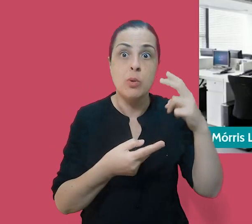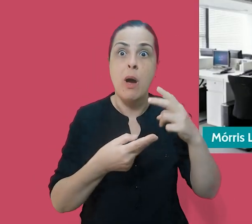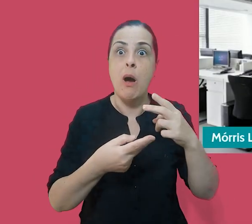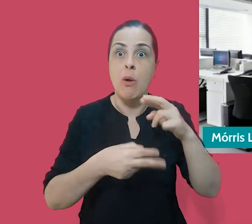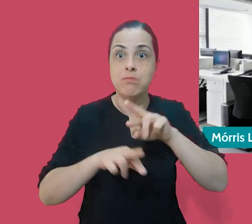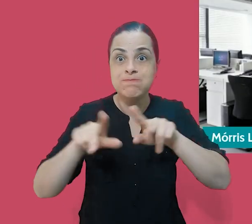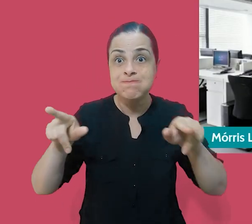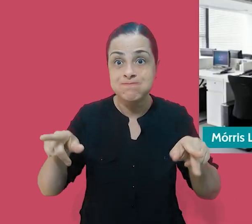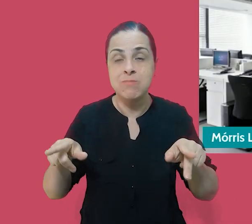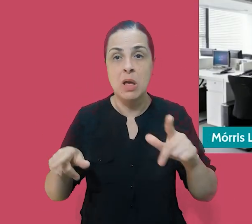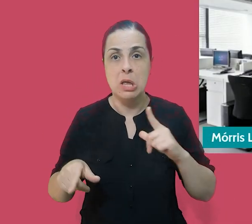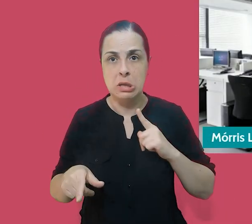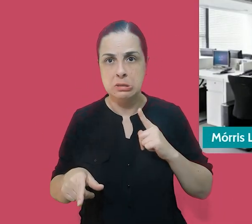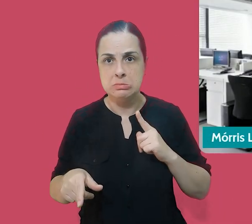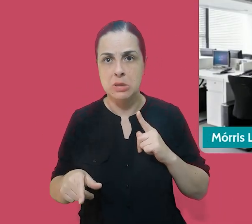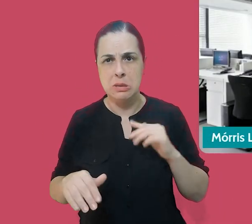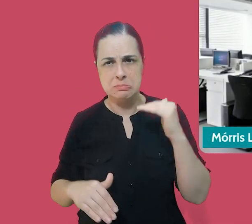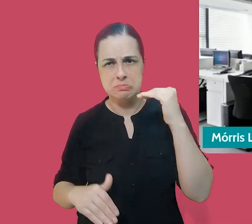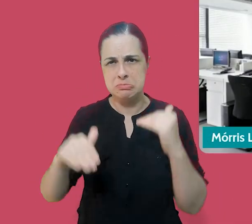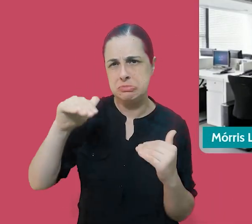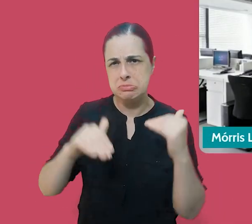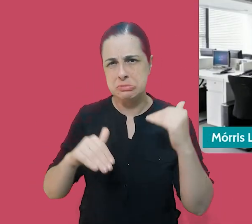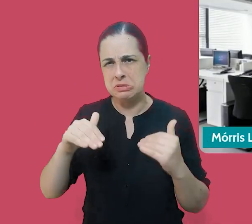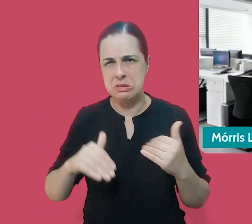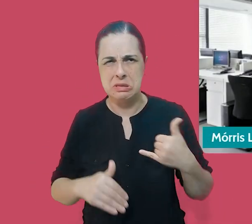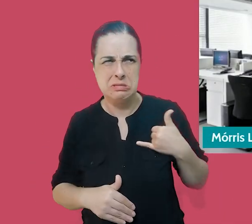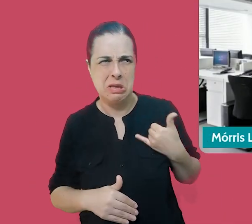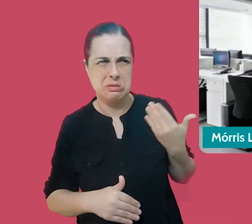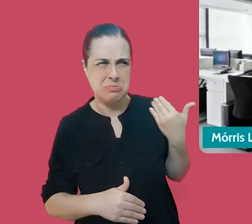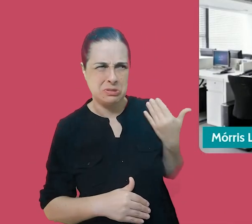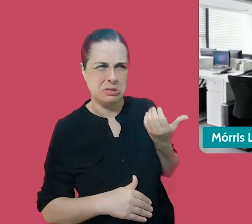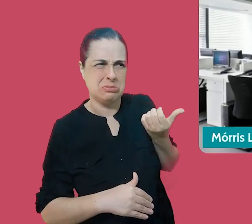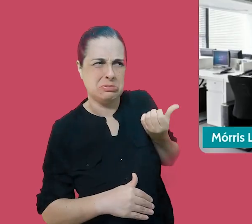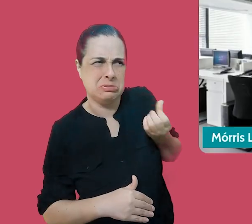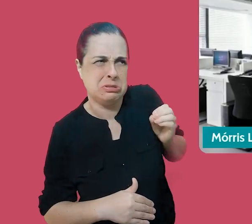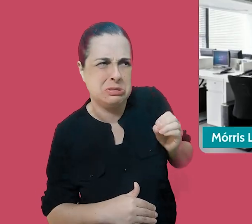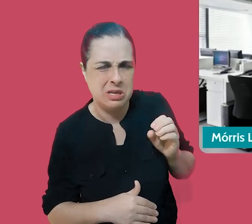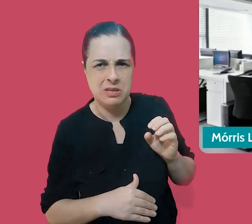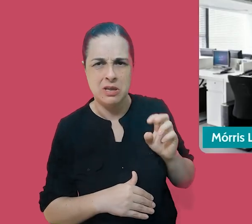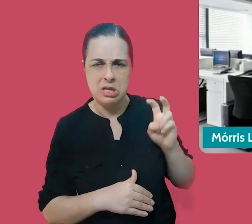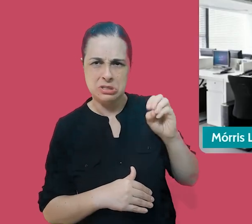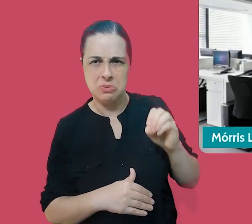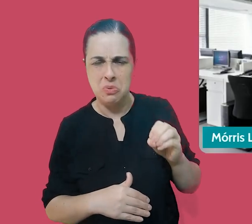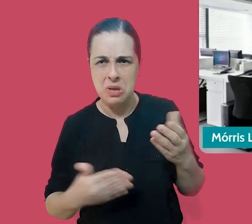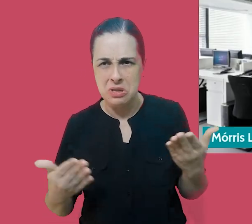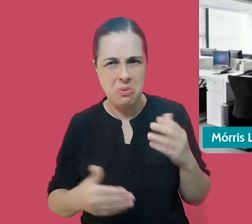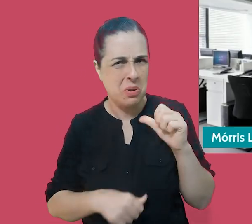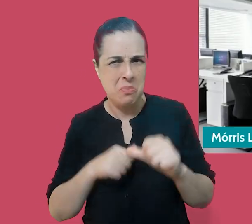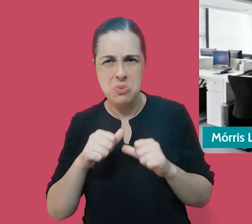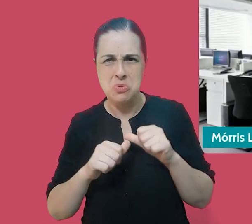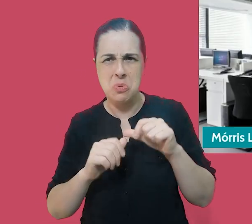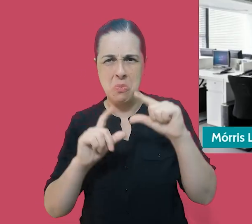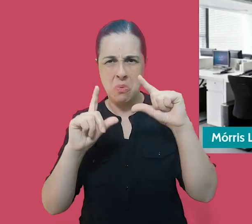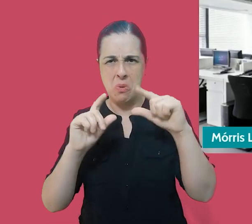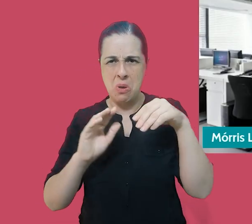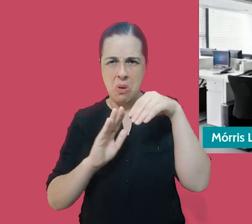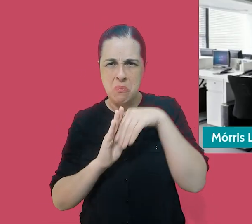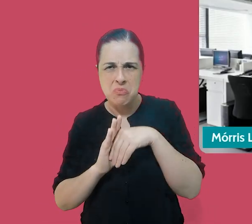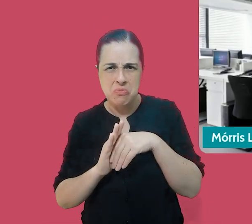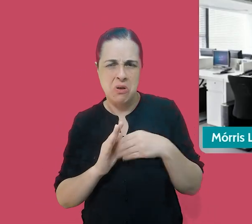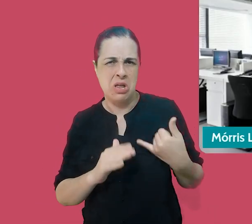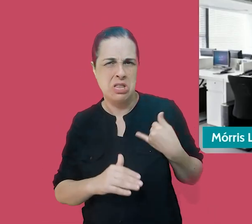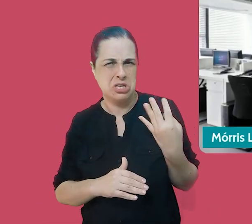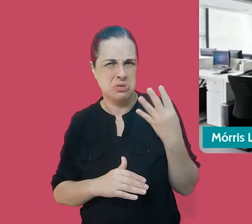né? Que era 60, virou 50, agora virou 40 a mais, enfim. Como que é